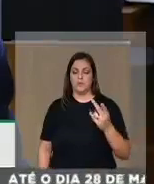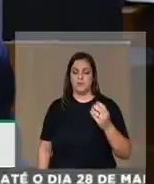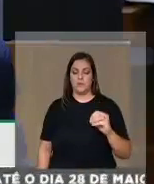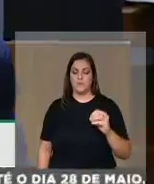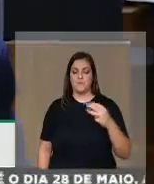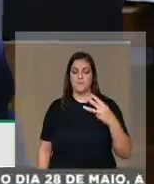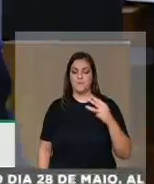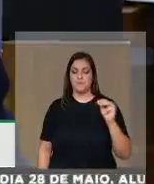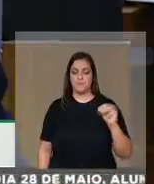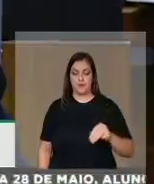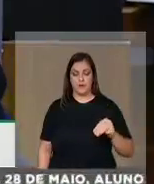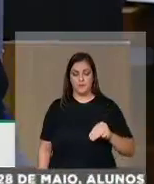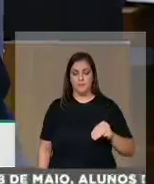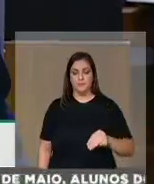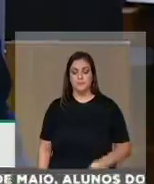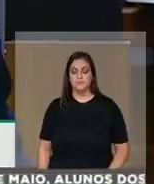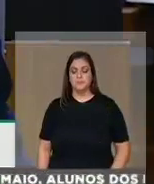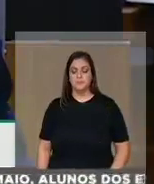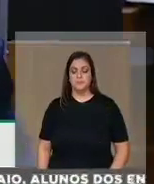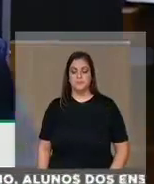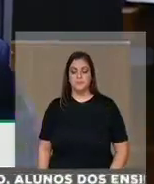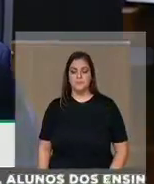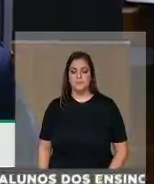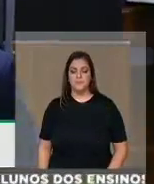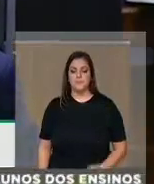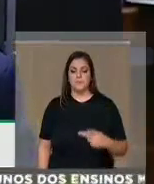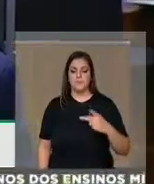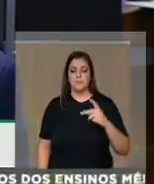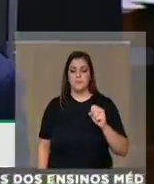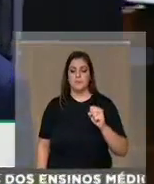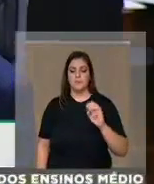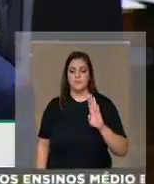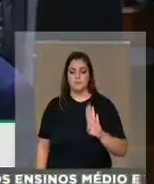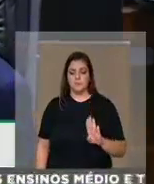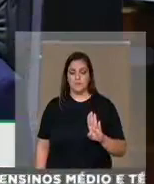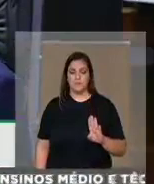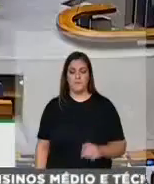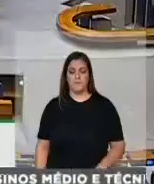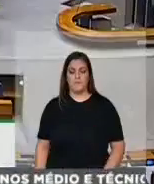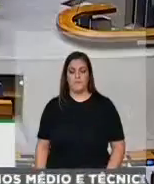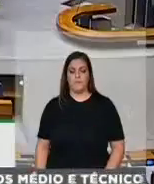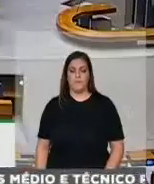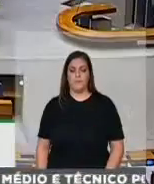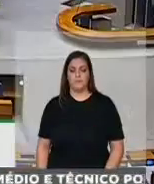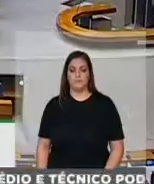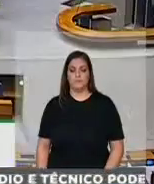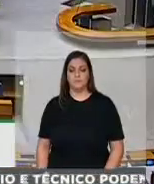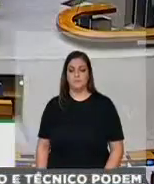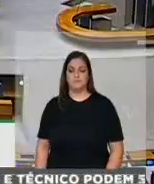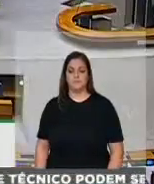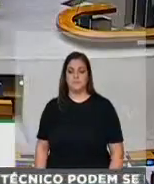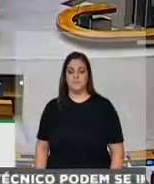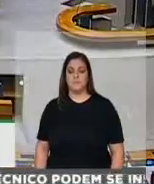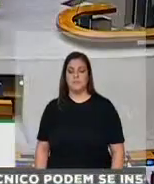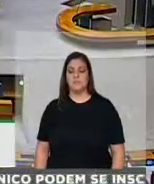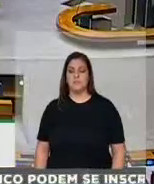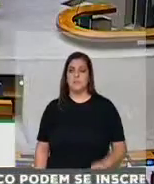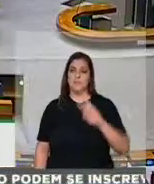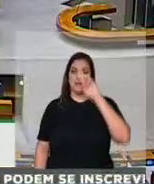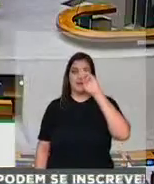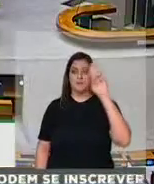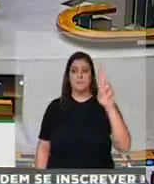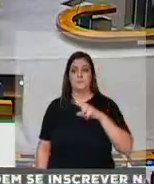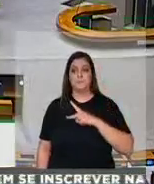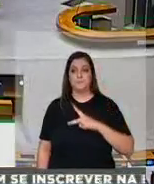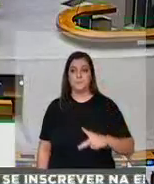3 minutos, deputado Severino Ninho, do PSB. Senhor presidente, senhoras e senhores